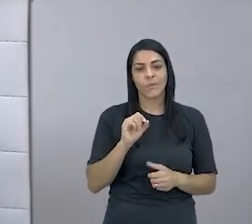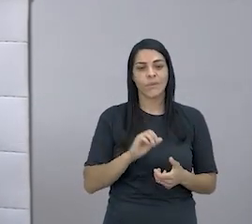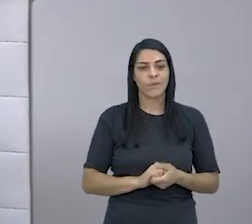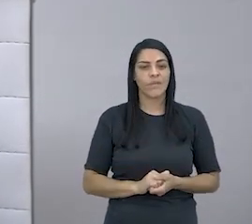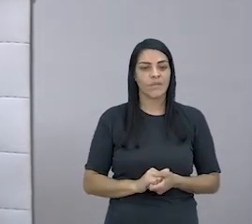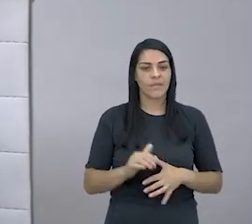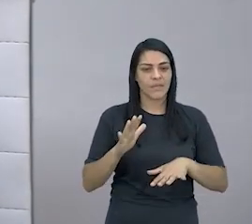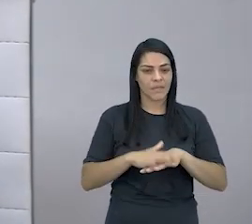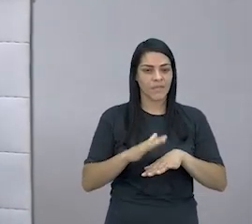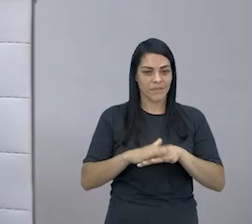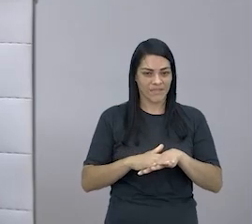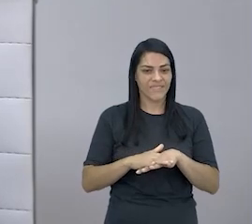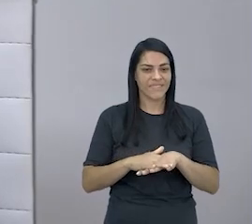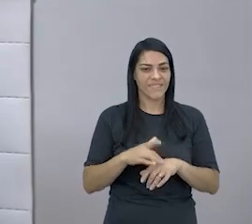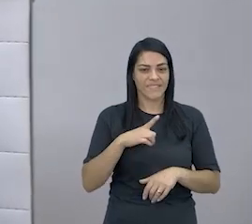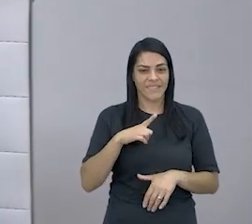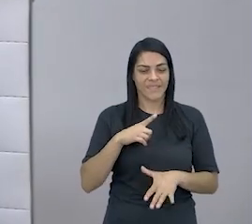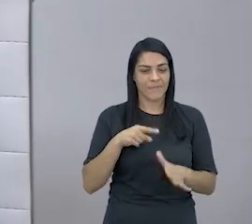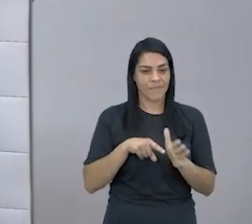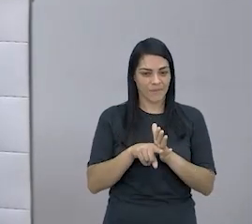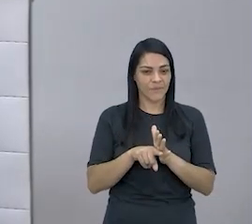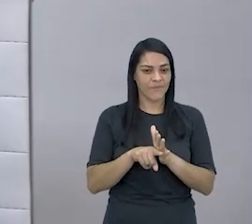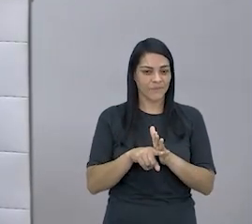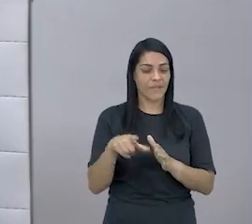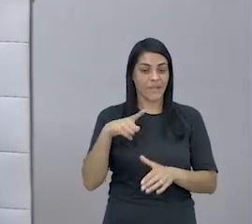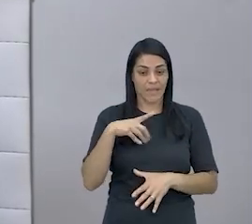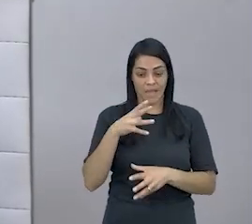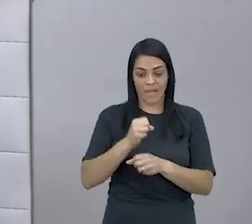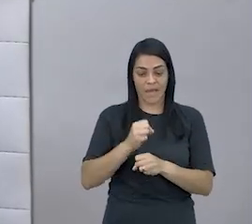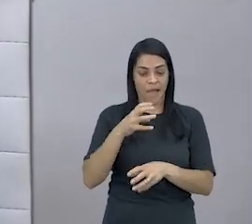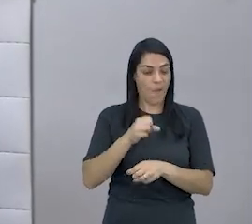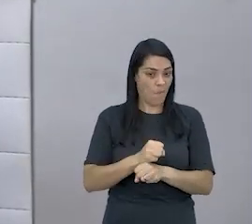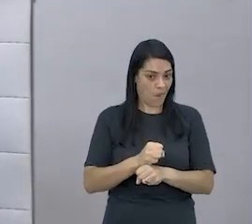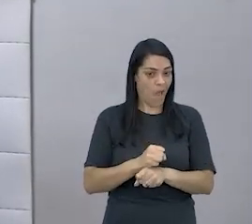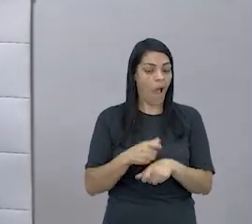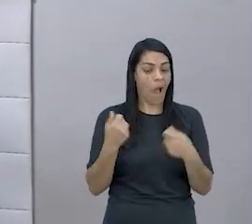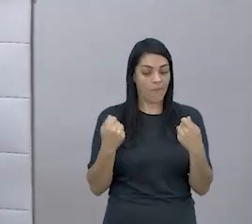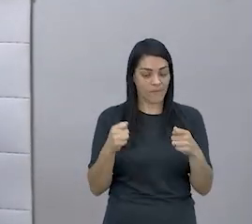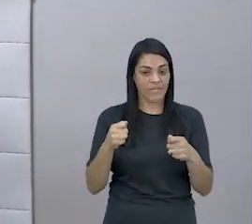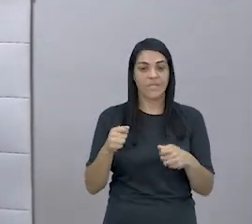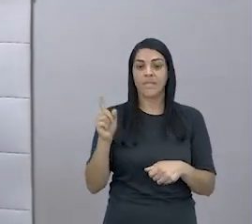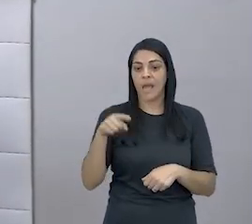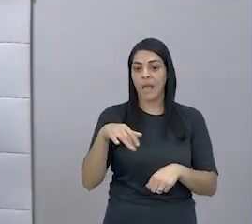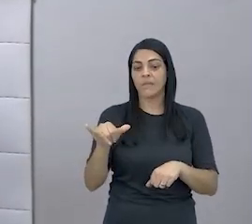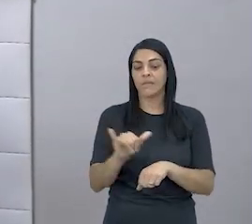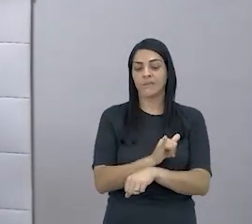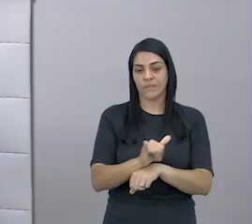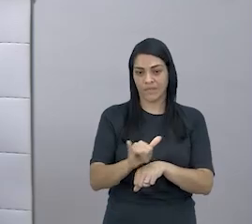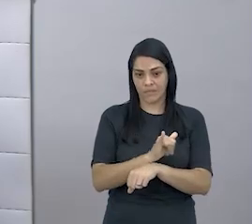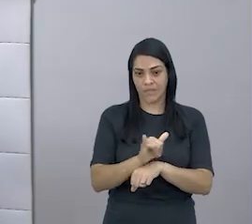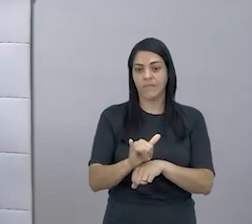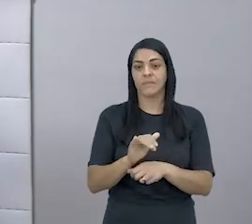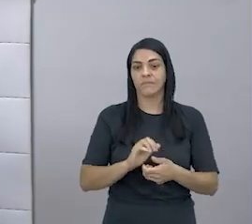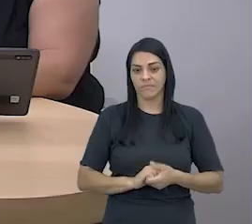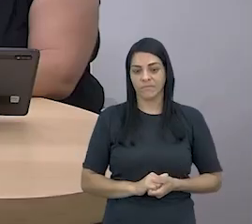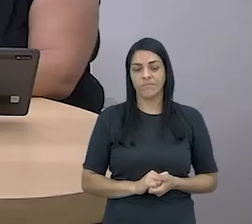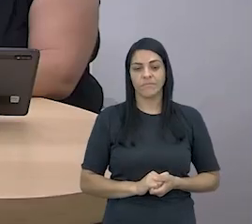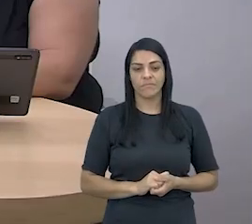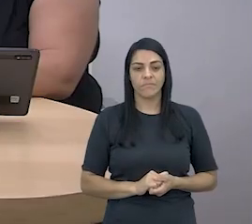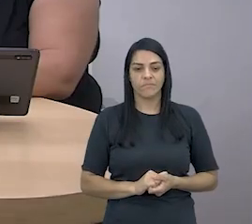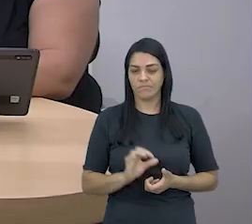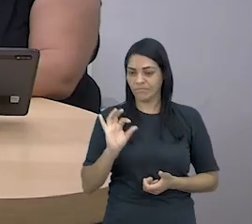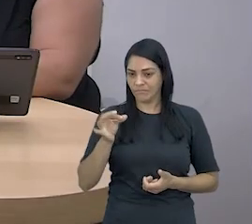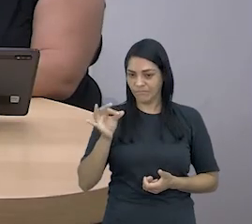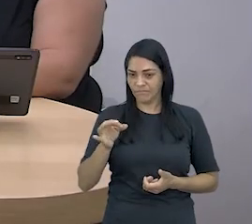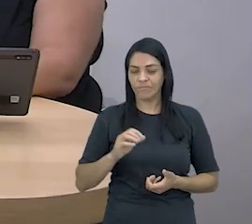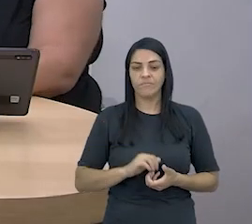da matemática tem que fazer conta. Tem, você tem que calcular. Sim, estratégia, tudo isso é muito raciocínio lógico. Exatamente. Acho que